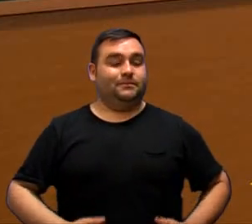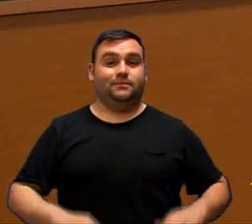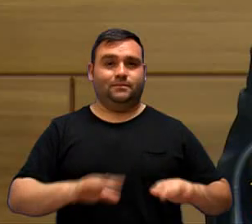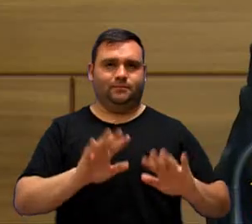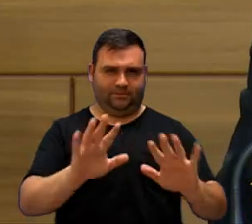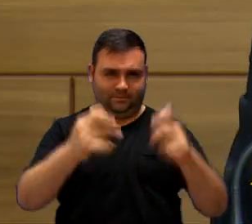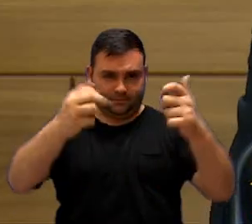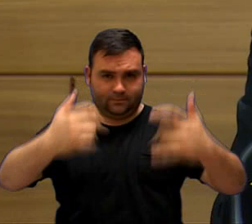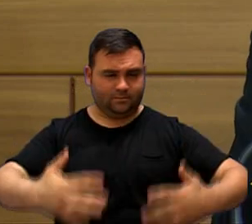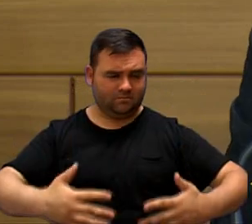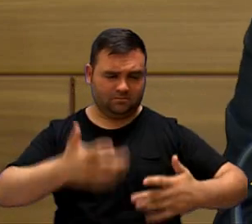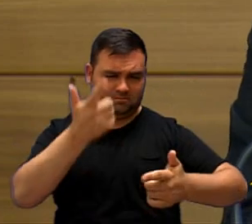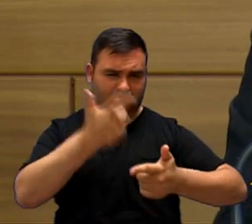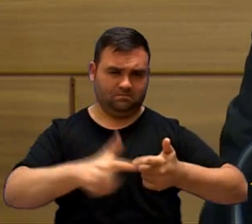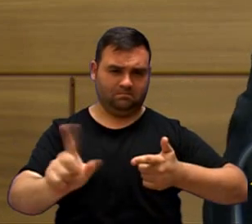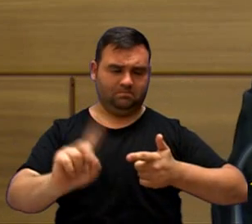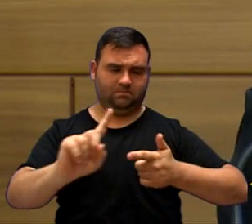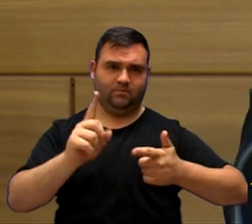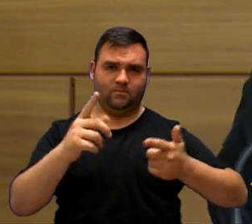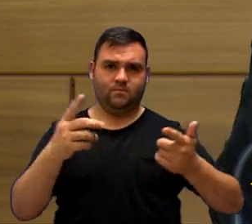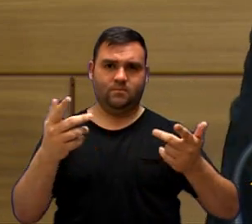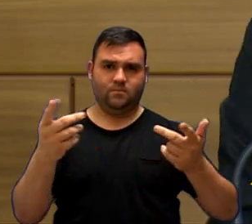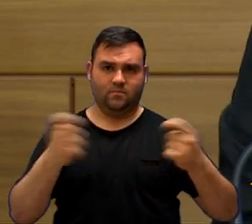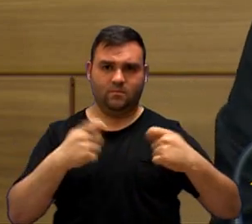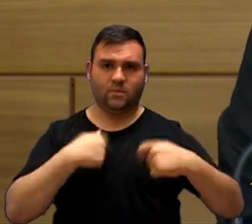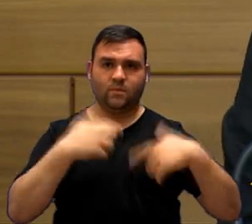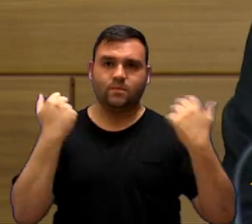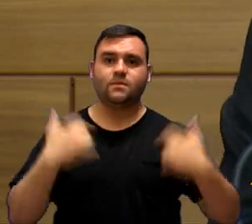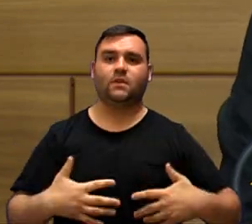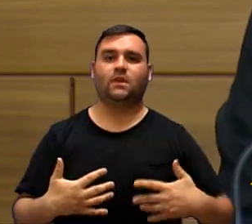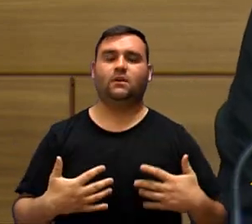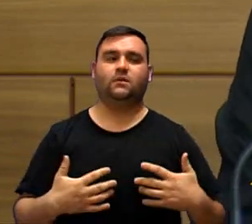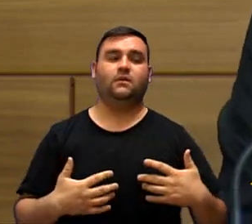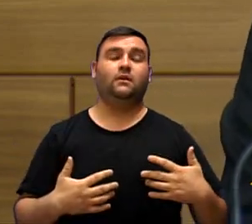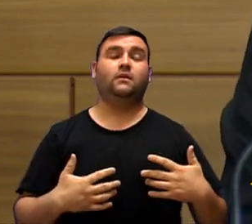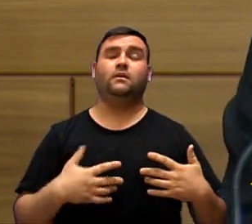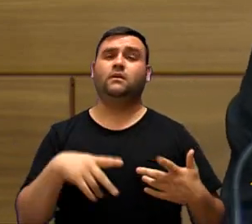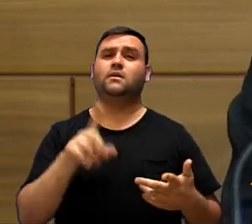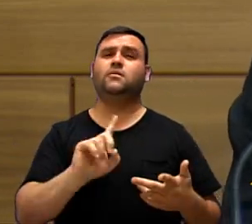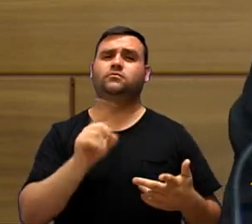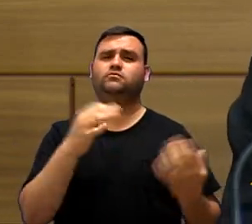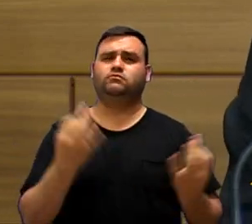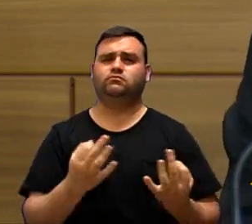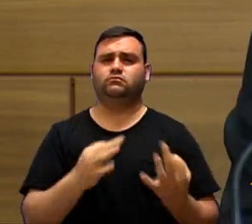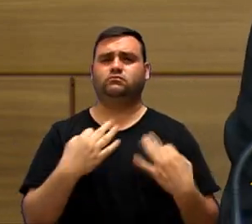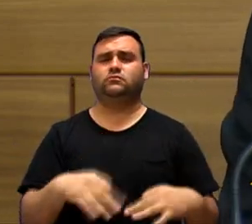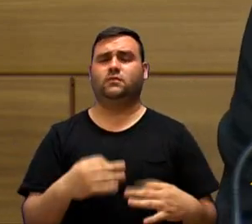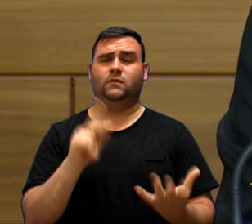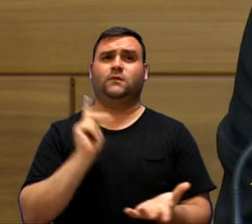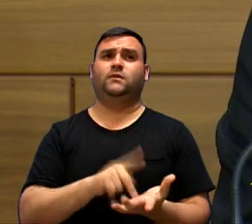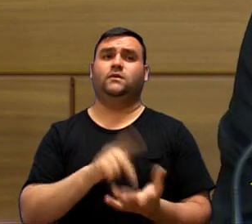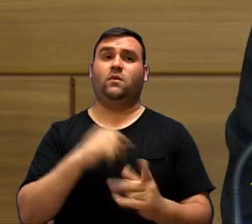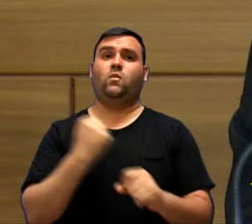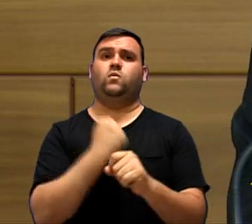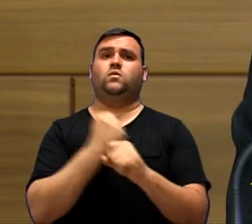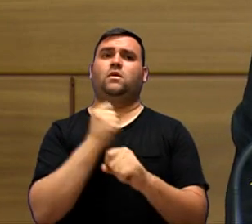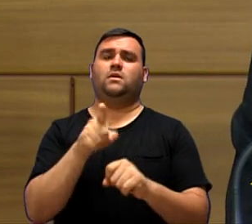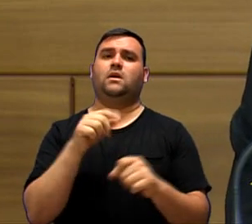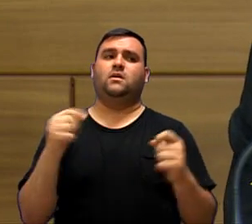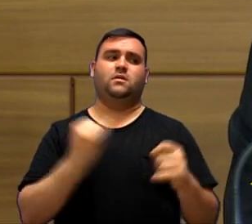Não, eu explico, não há. Se for possível, eu vou explicar. Na verdade, não, perfeito. Realmente é uma obra